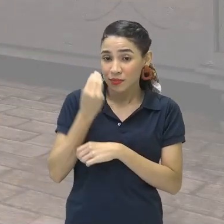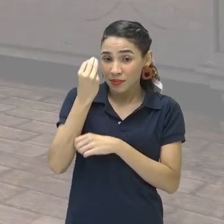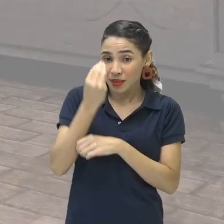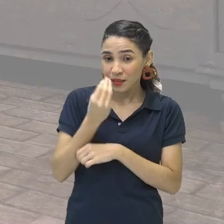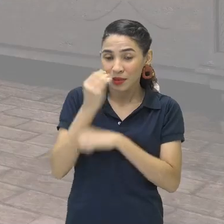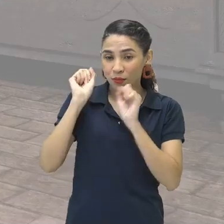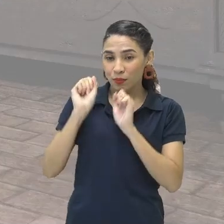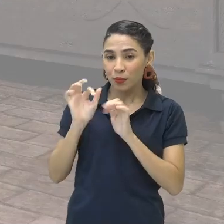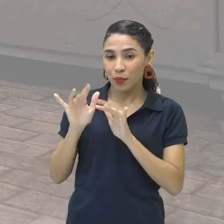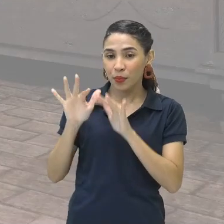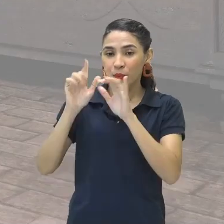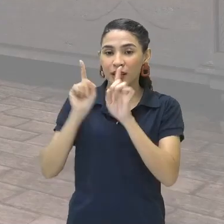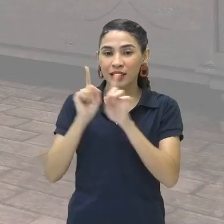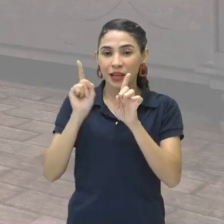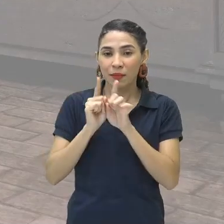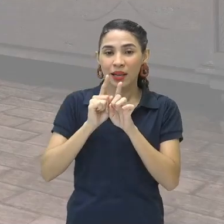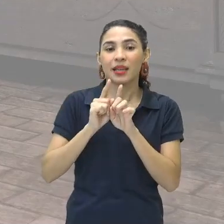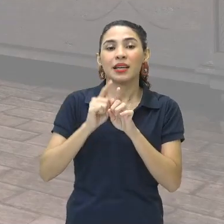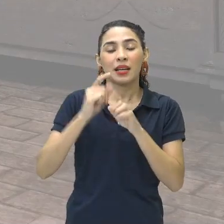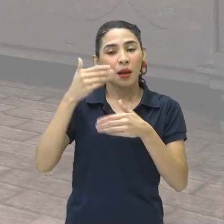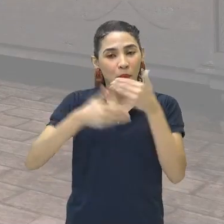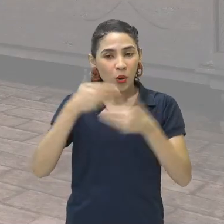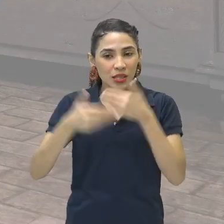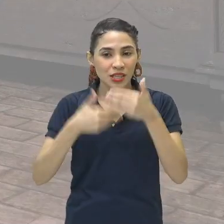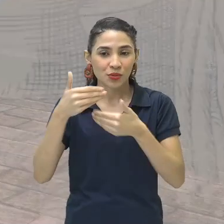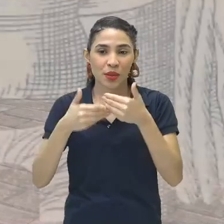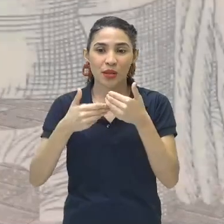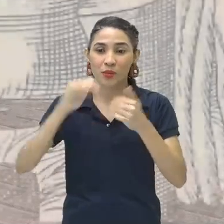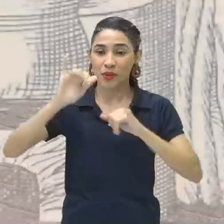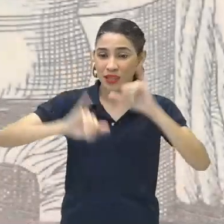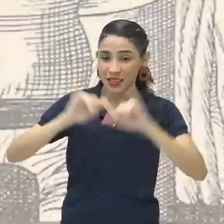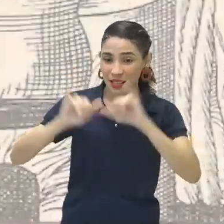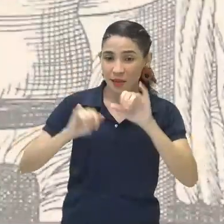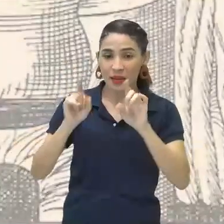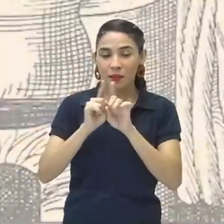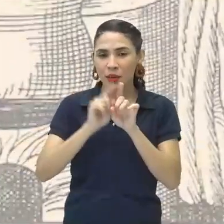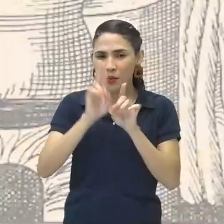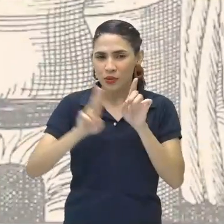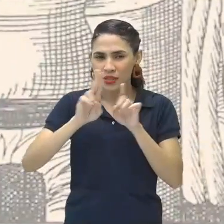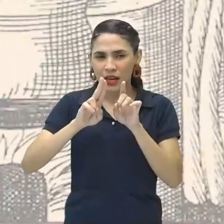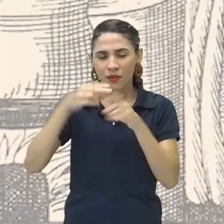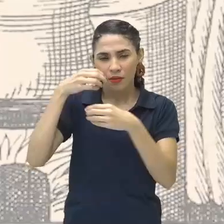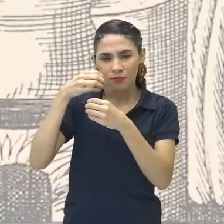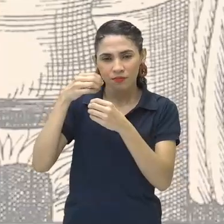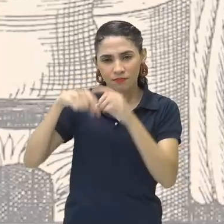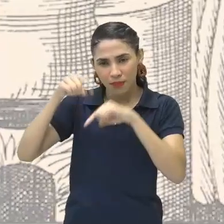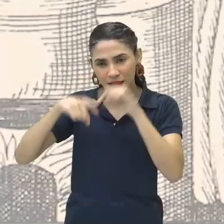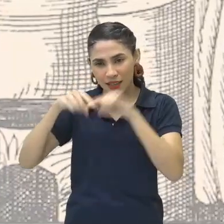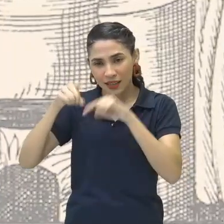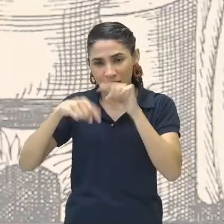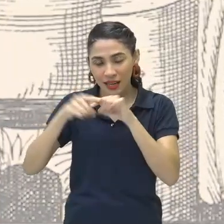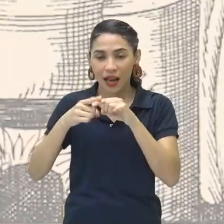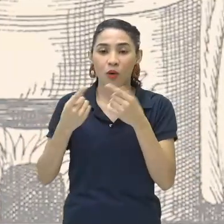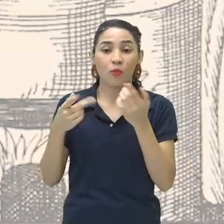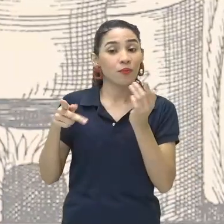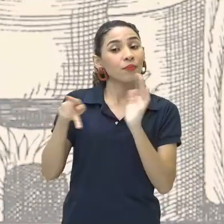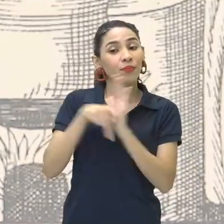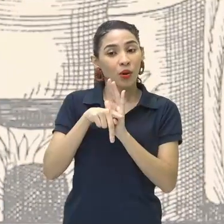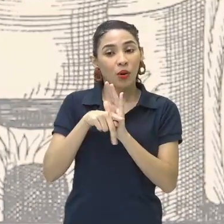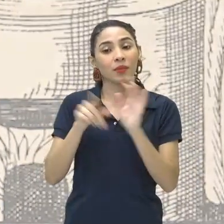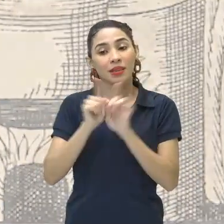experimentos, procedimentos químicos, usavam aparelhos, instrumentos